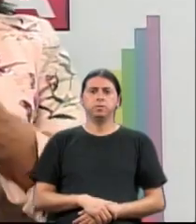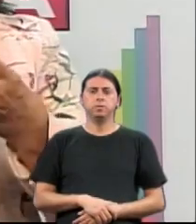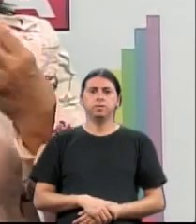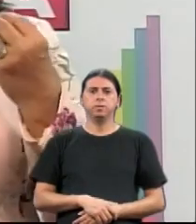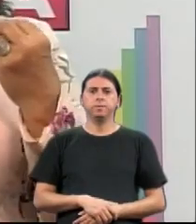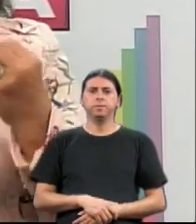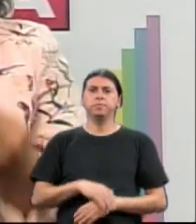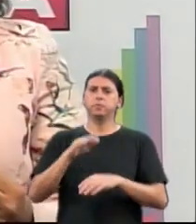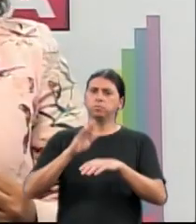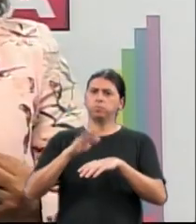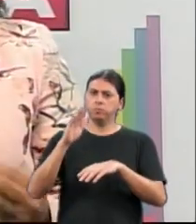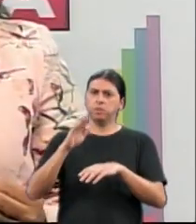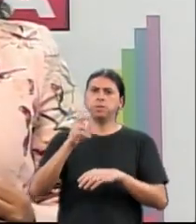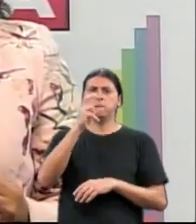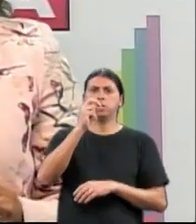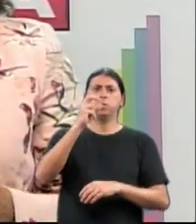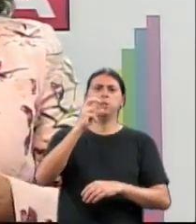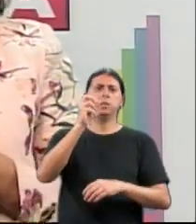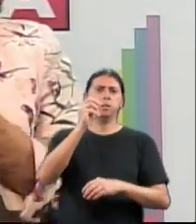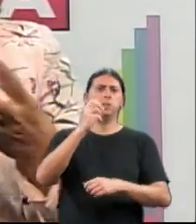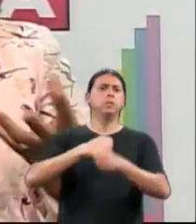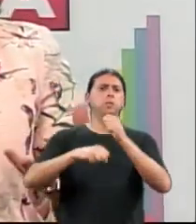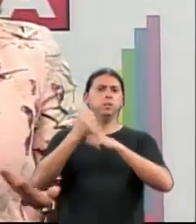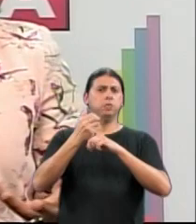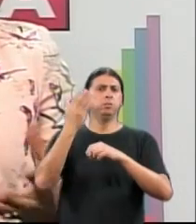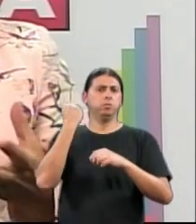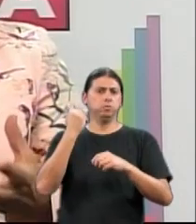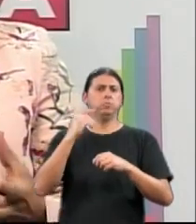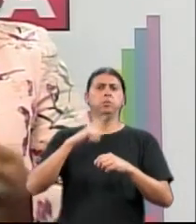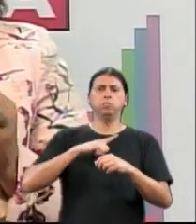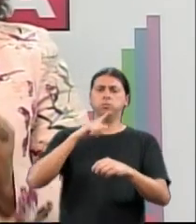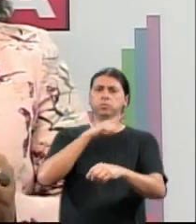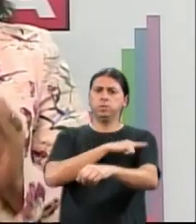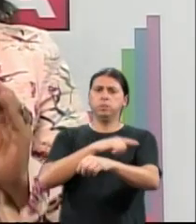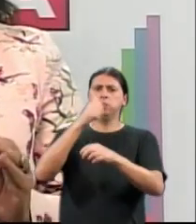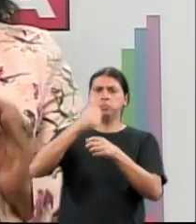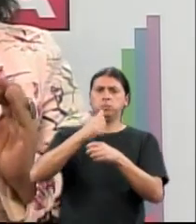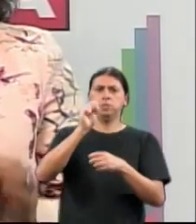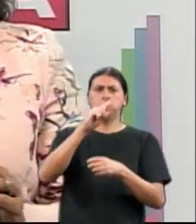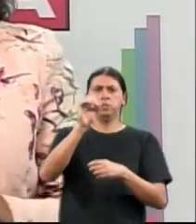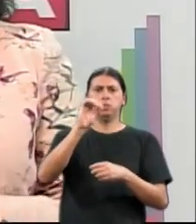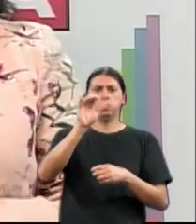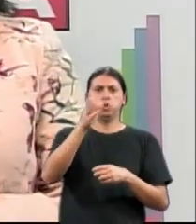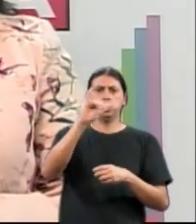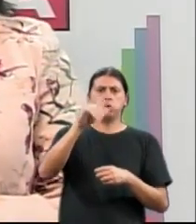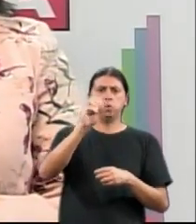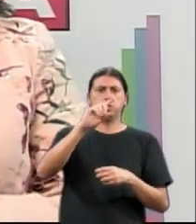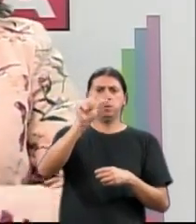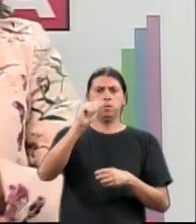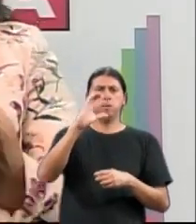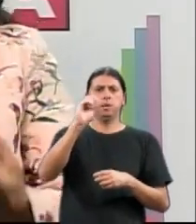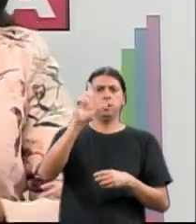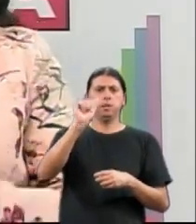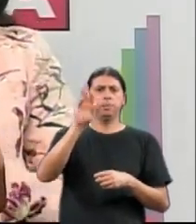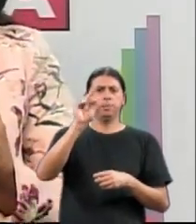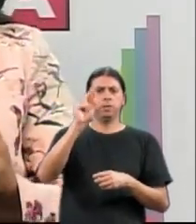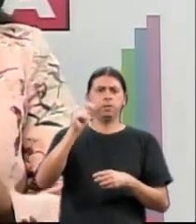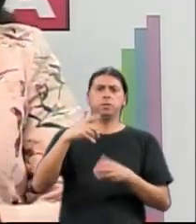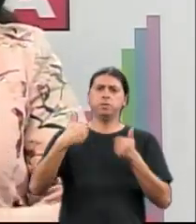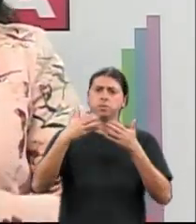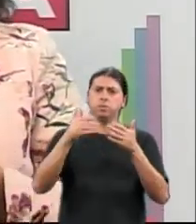Há mais de 50 anos, o Centro de Educação Profissional São João Calábria vem